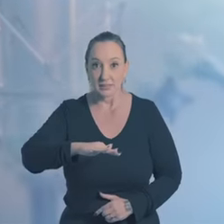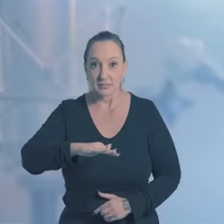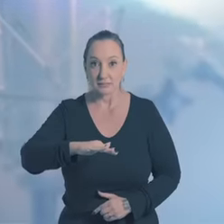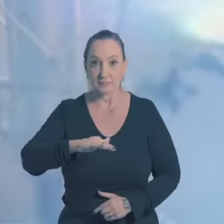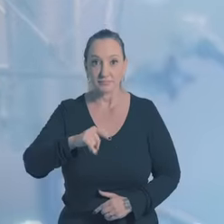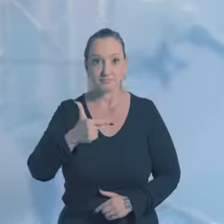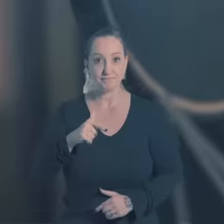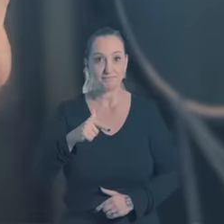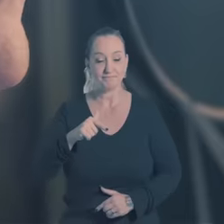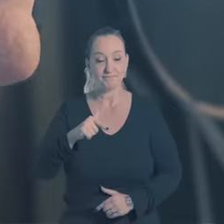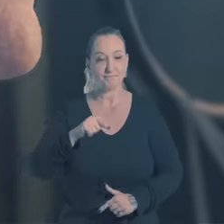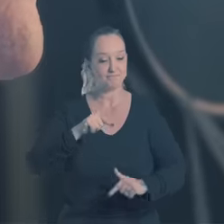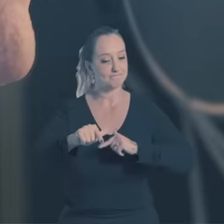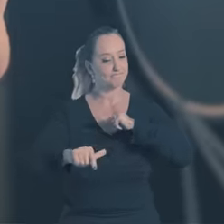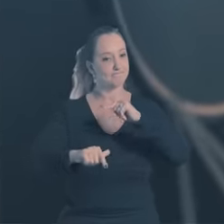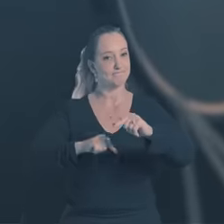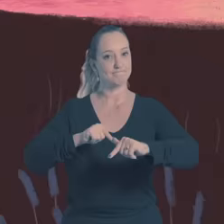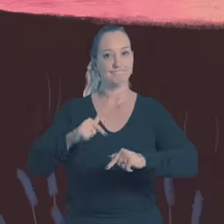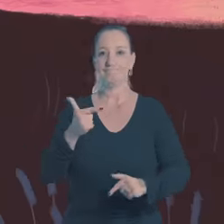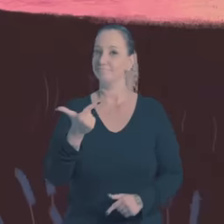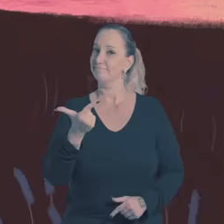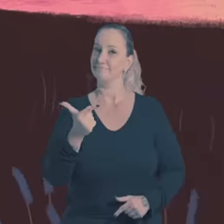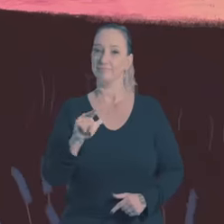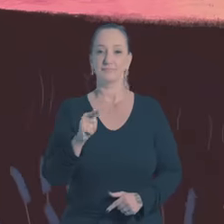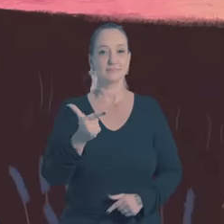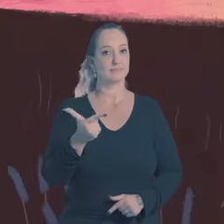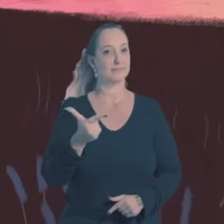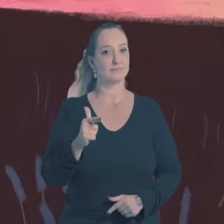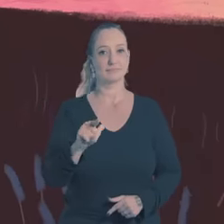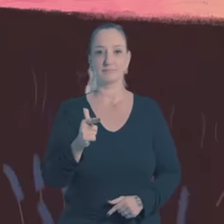Crianças não têm trabalho, não.